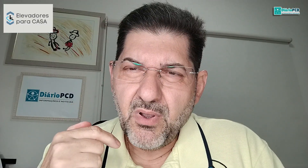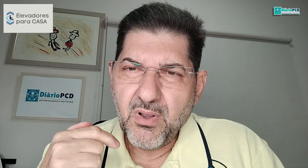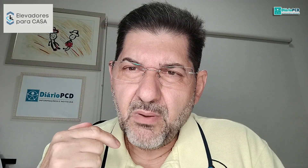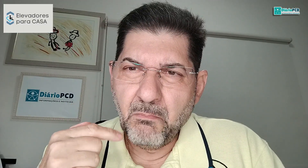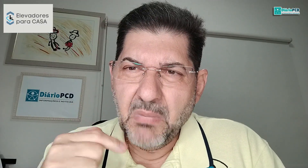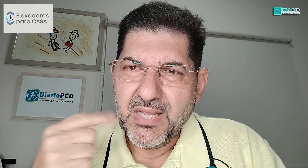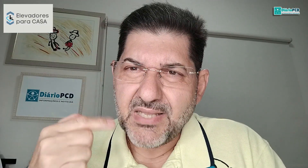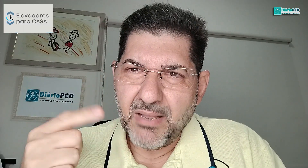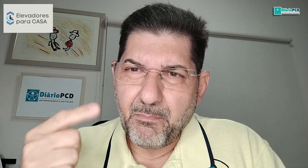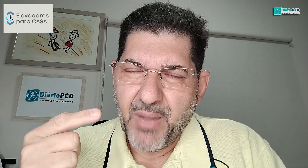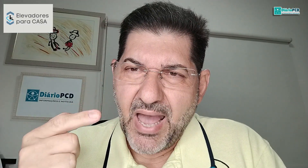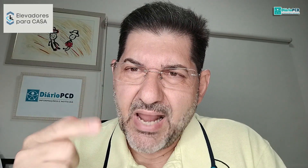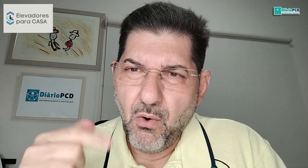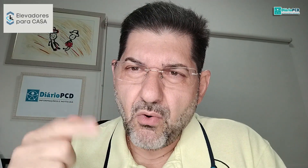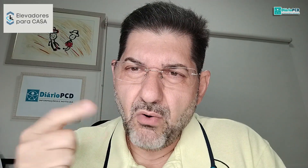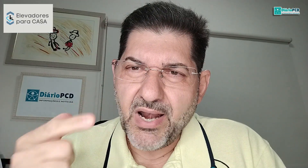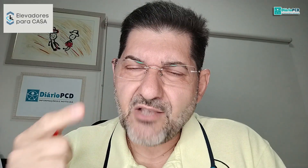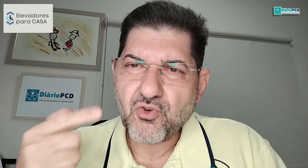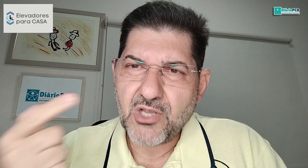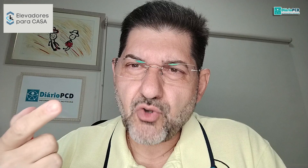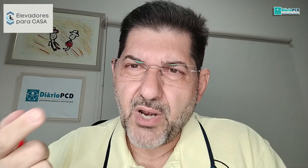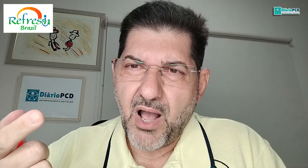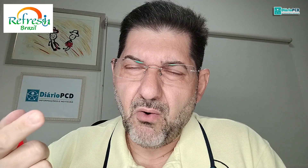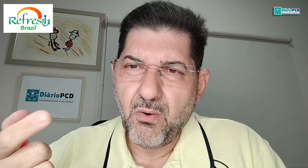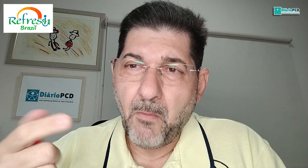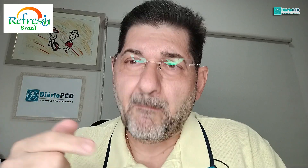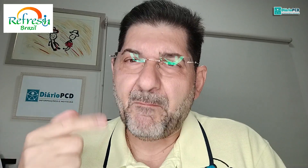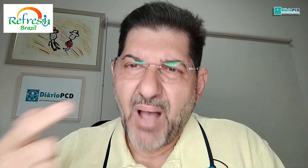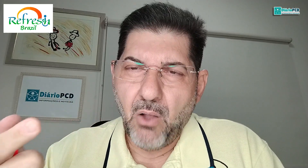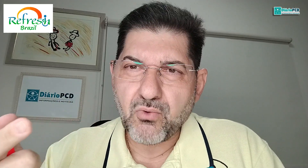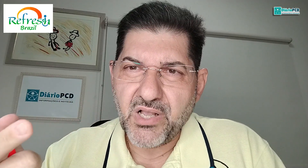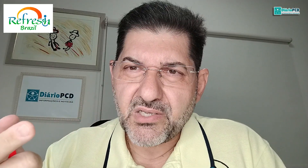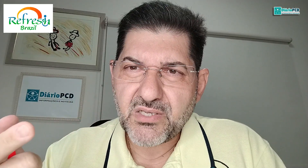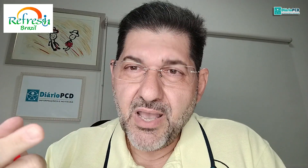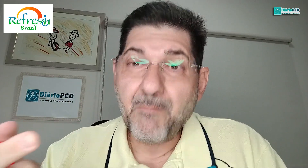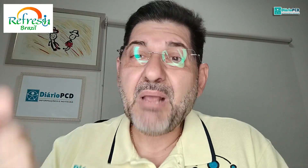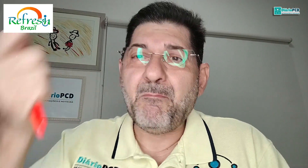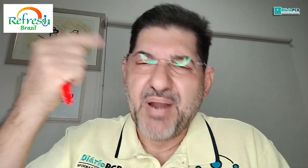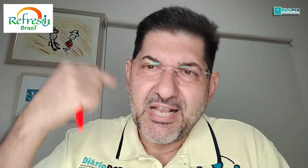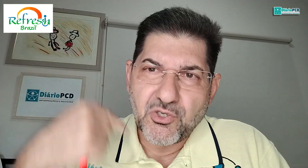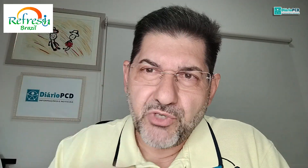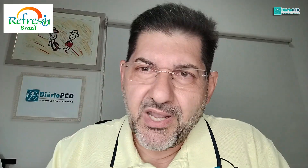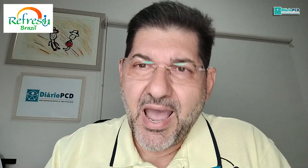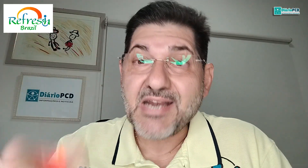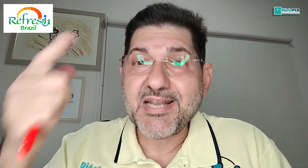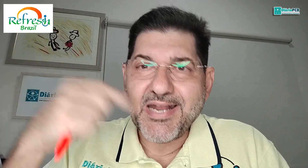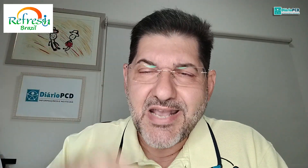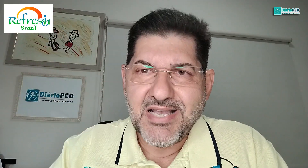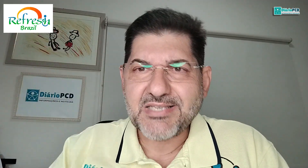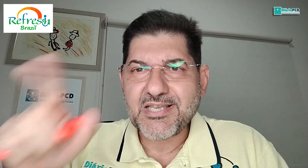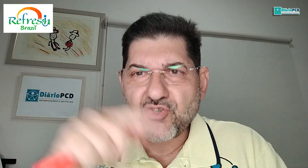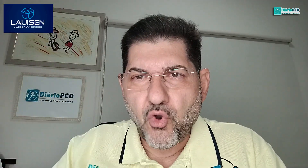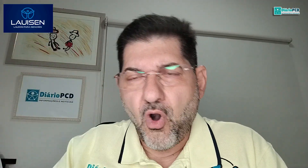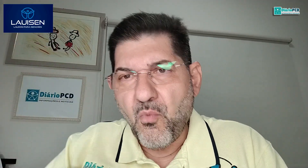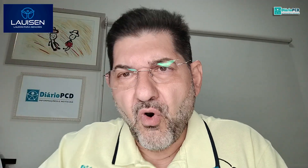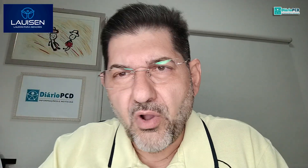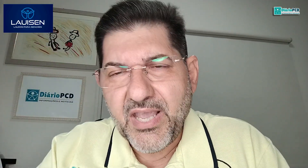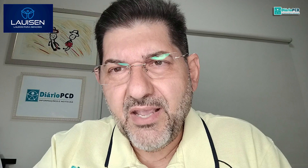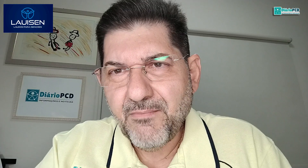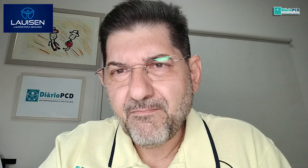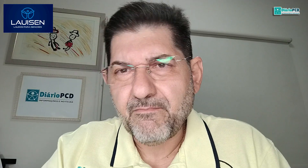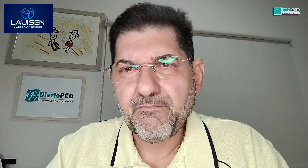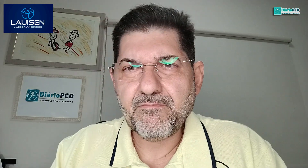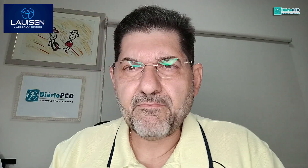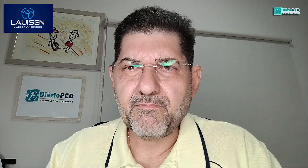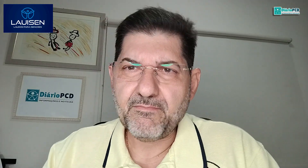tempo manda para o Congresso Nacional pautas para prejudicar crianças como